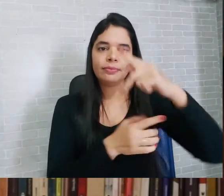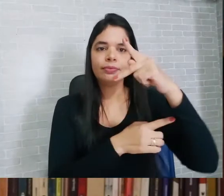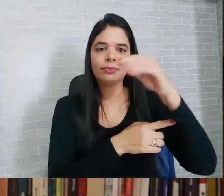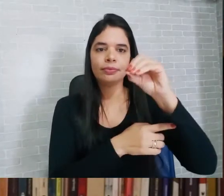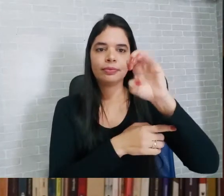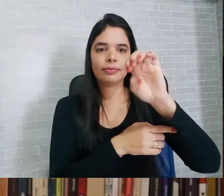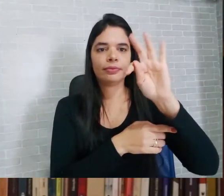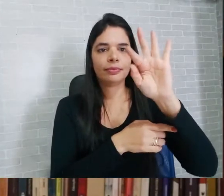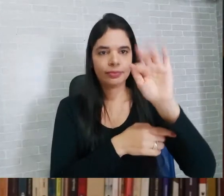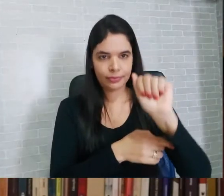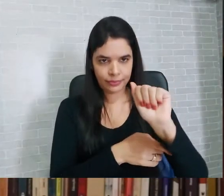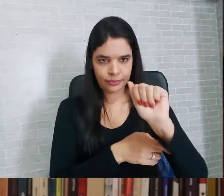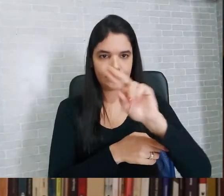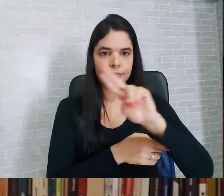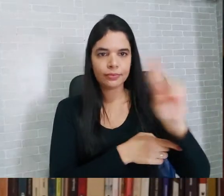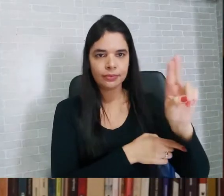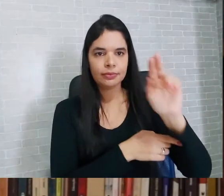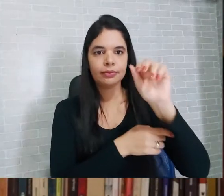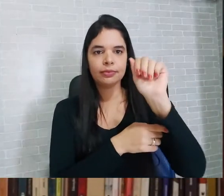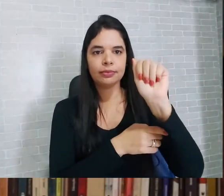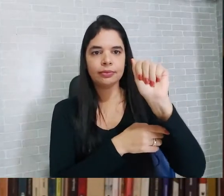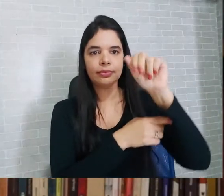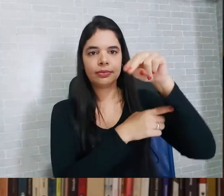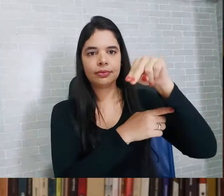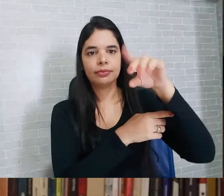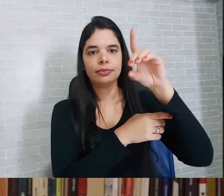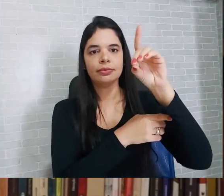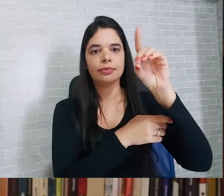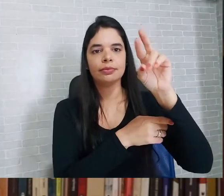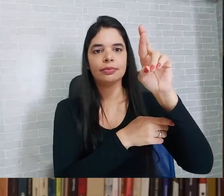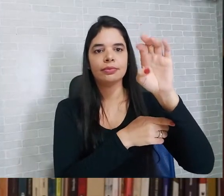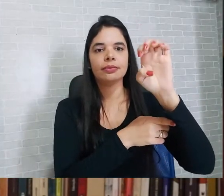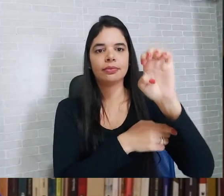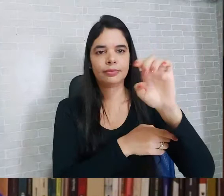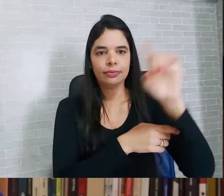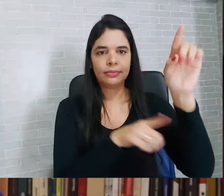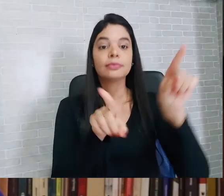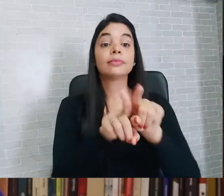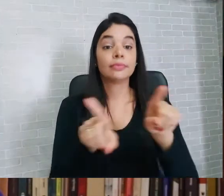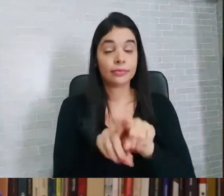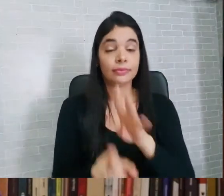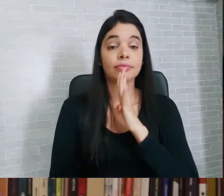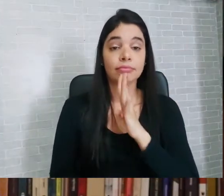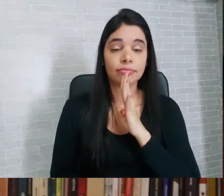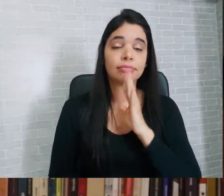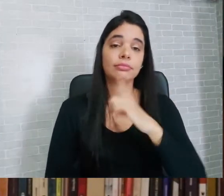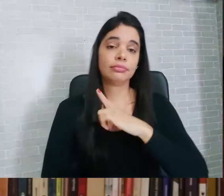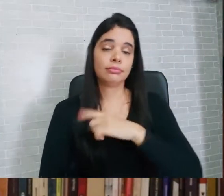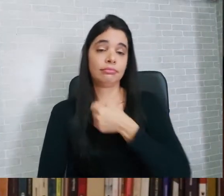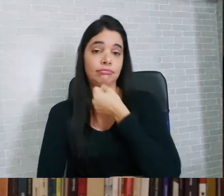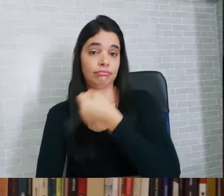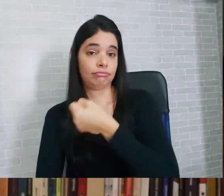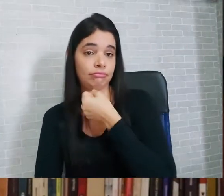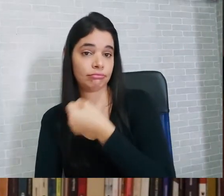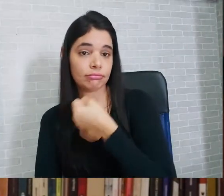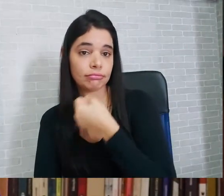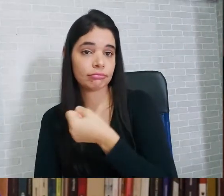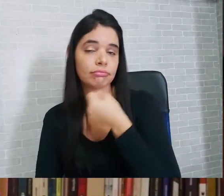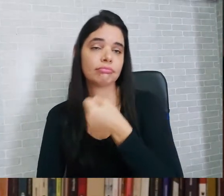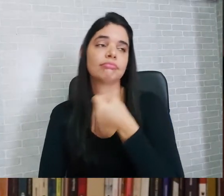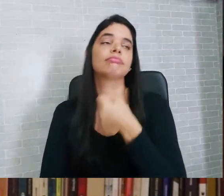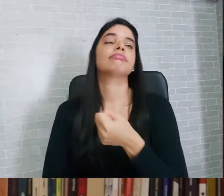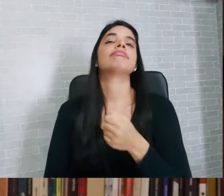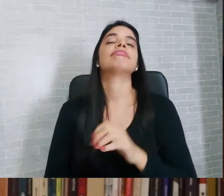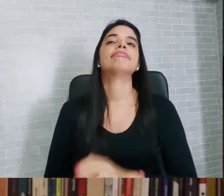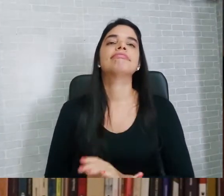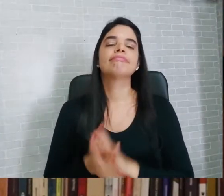Bonneton, que é um poeta conhecido também na Guiana Francesa, durante uma entrevista no